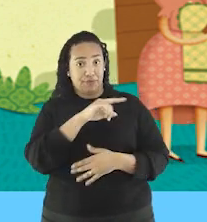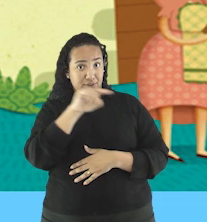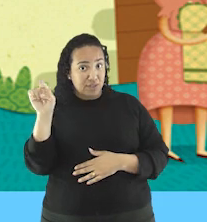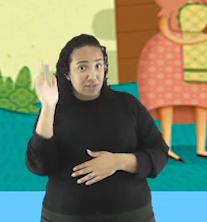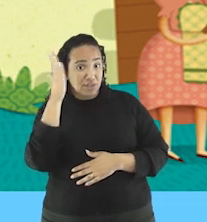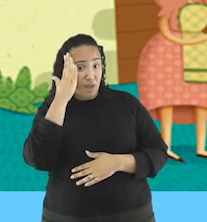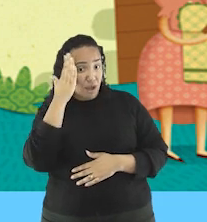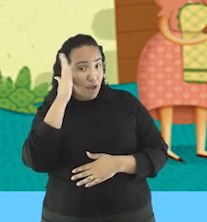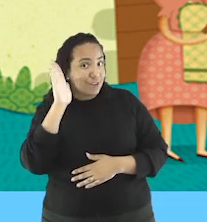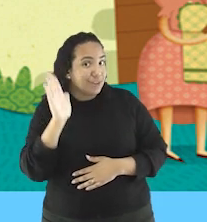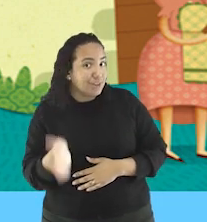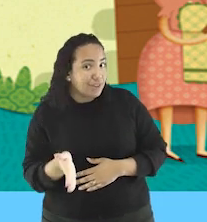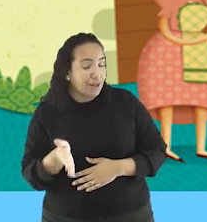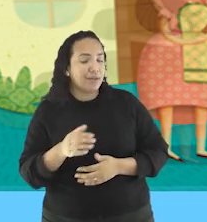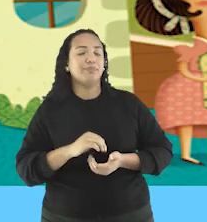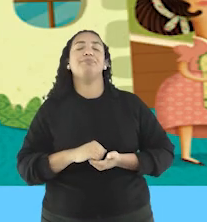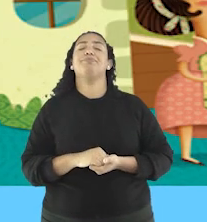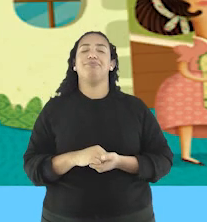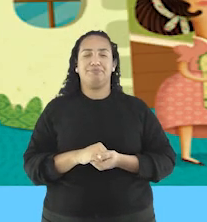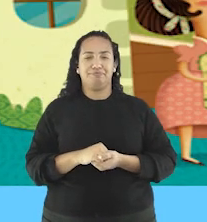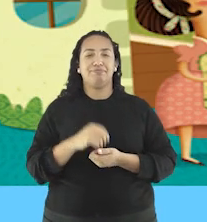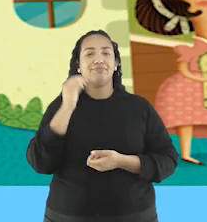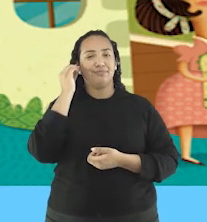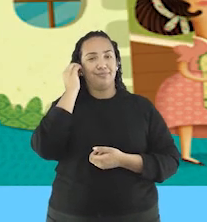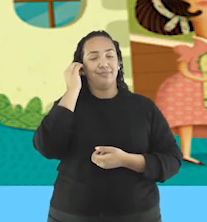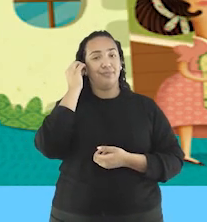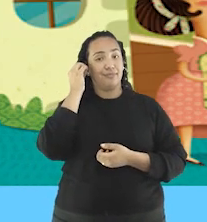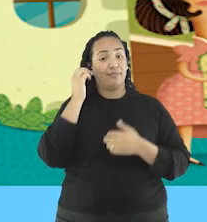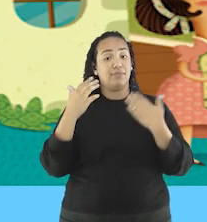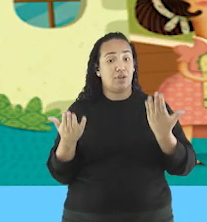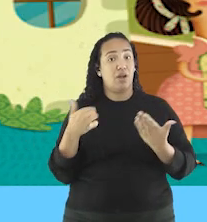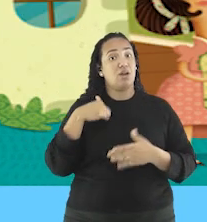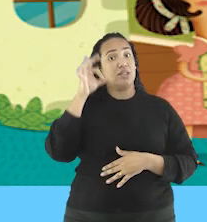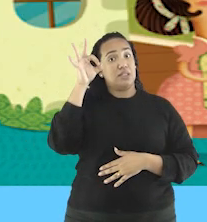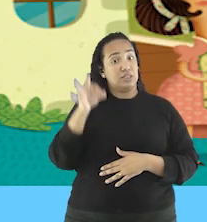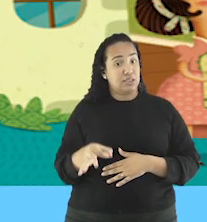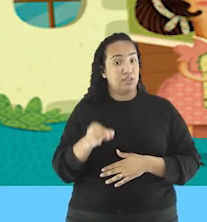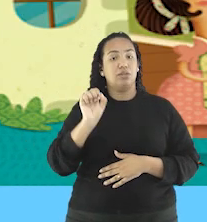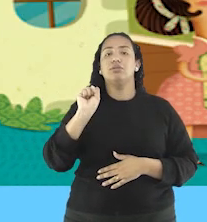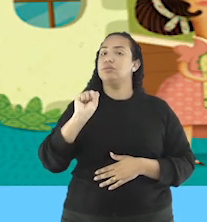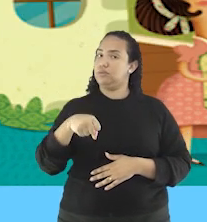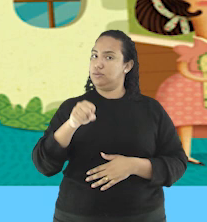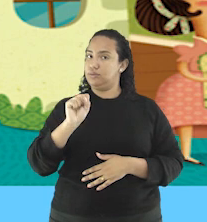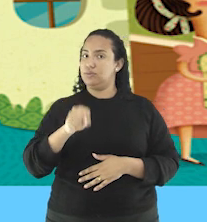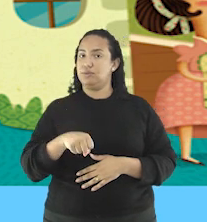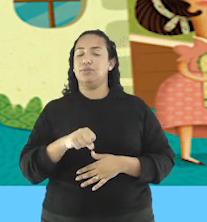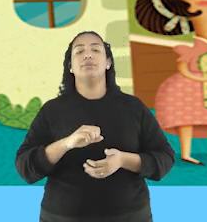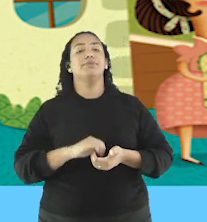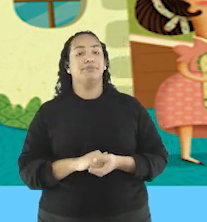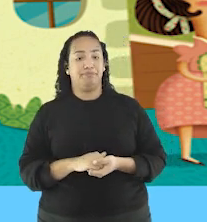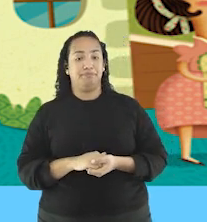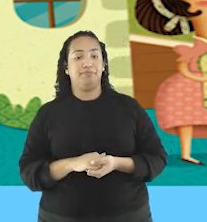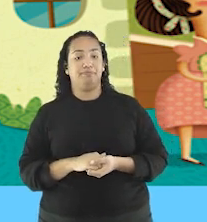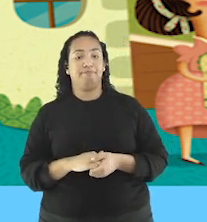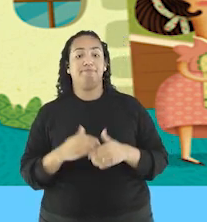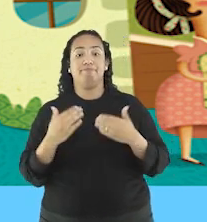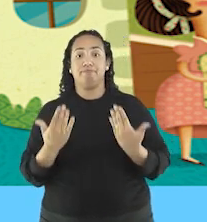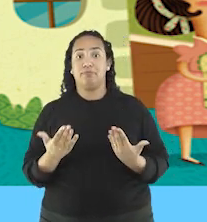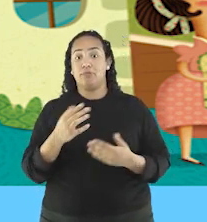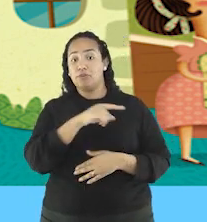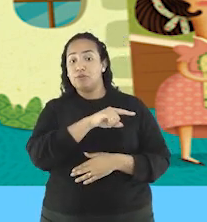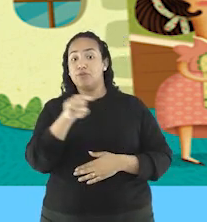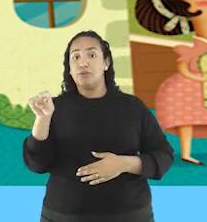já sabem qual é? Tenho certeza que sim, pois vocês